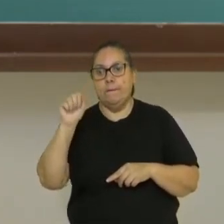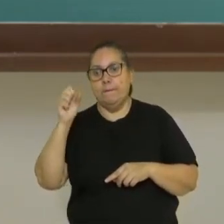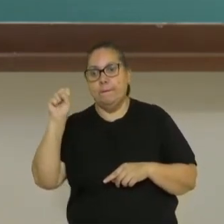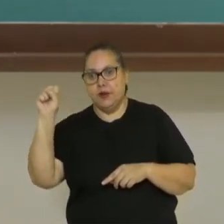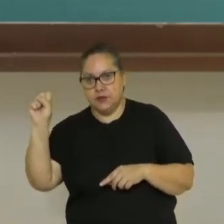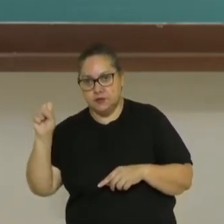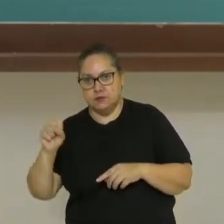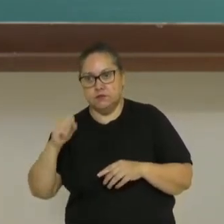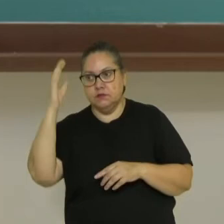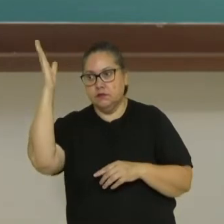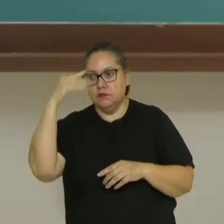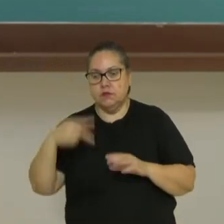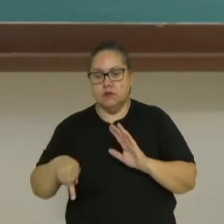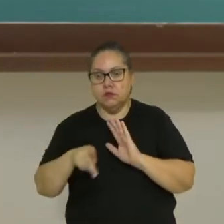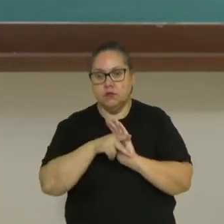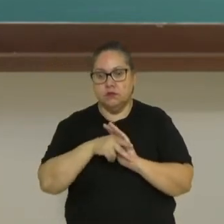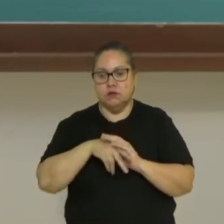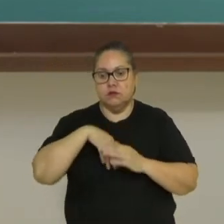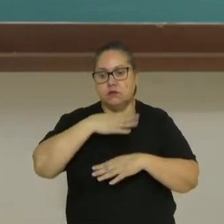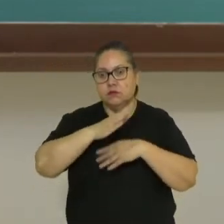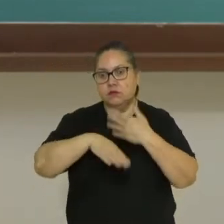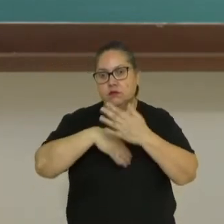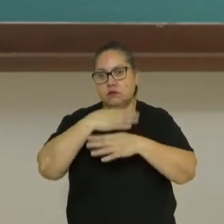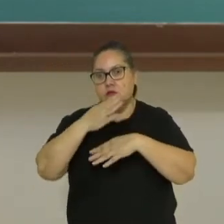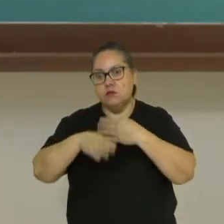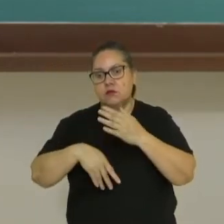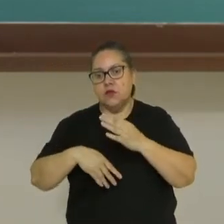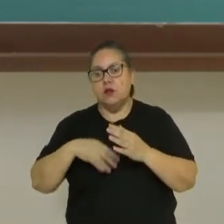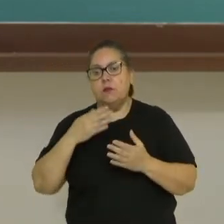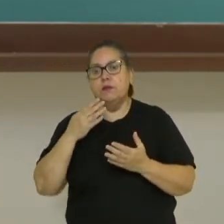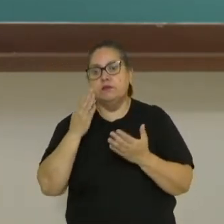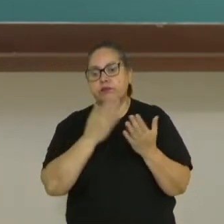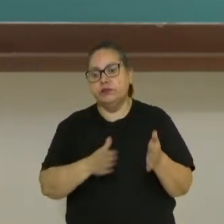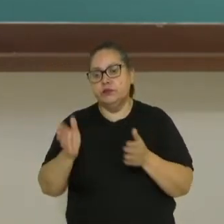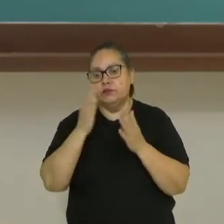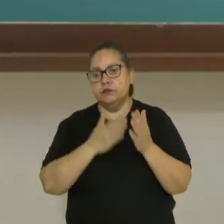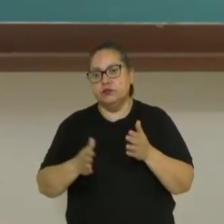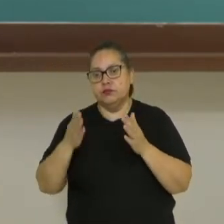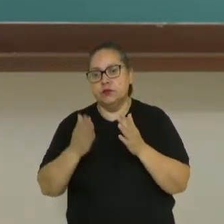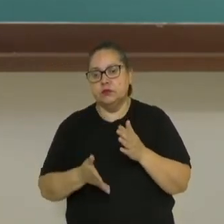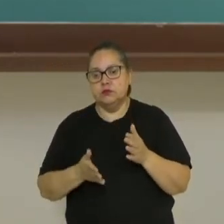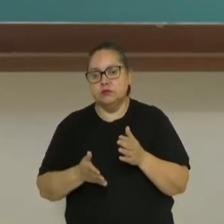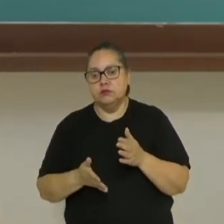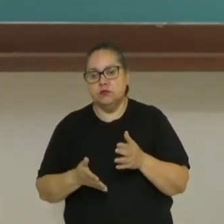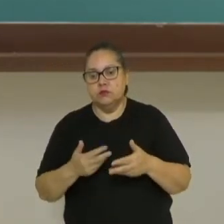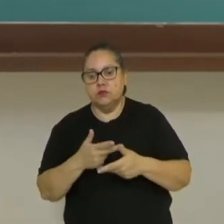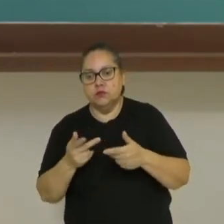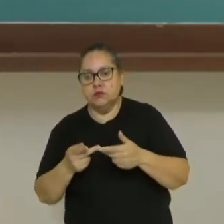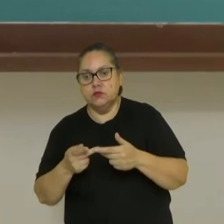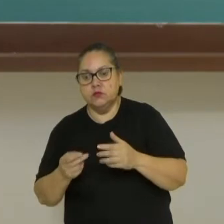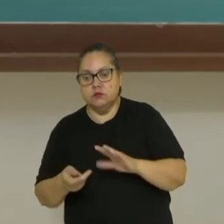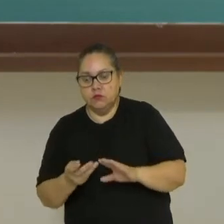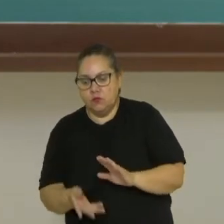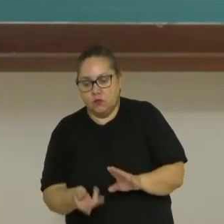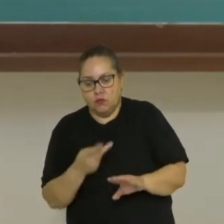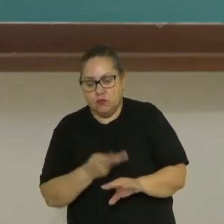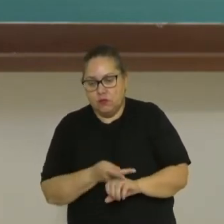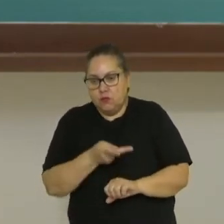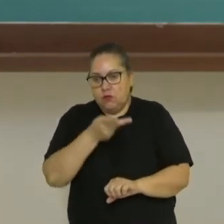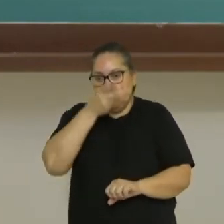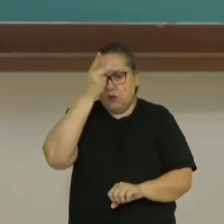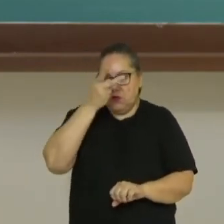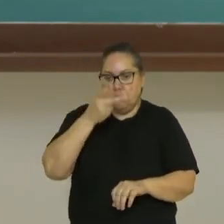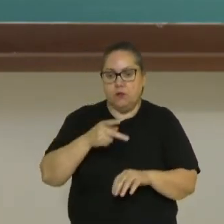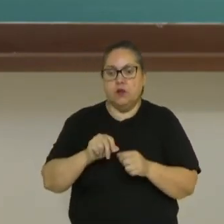ela desenvolve, ela produz derivados de petróleo, né? Ela extrai o petróleo da natureza